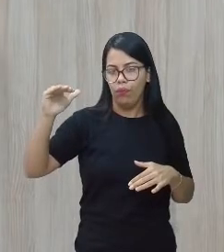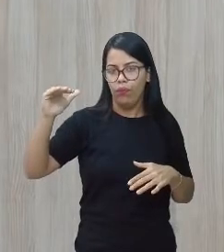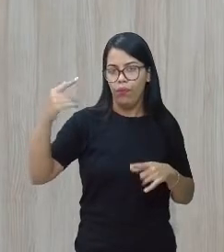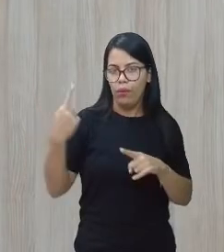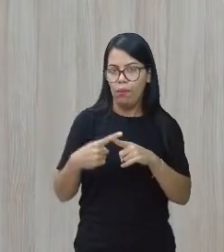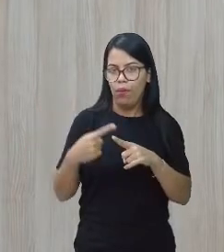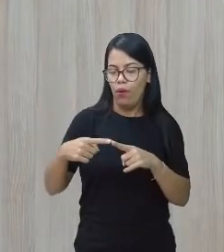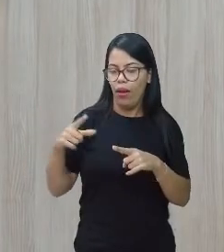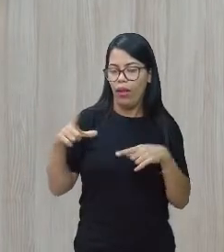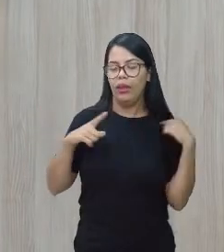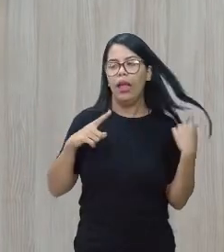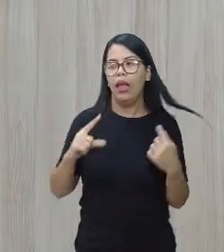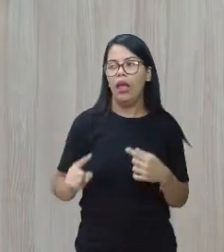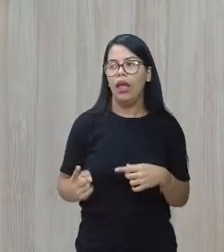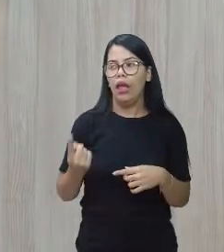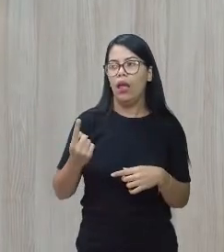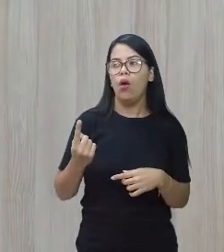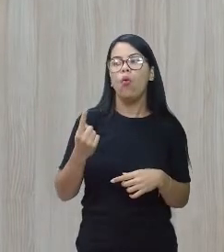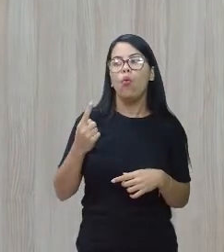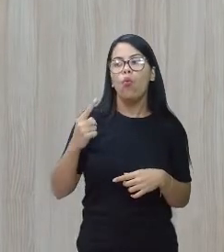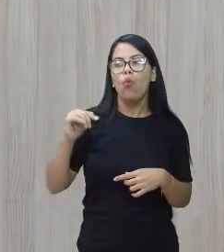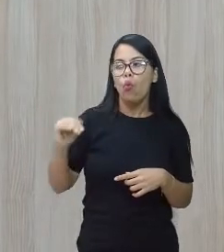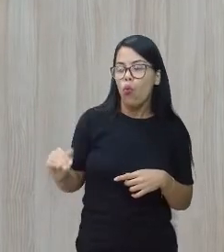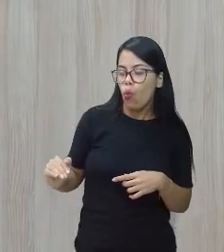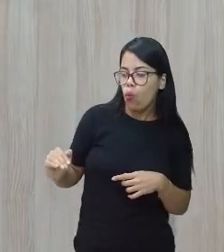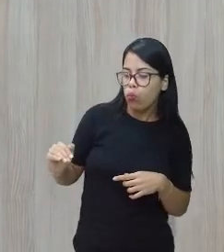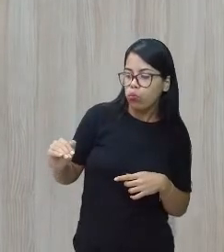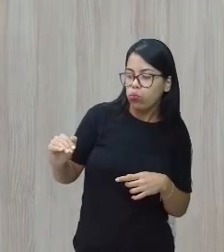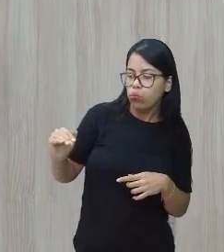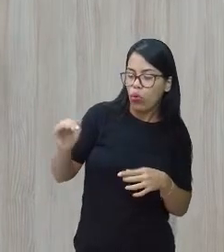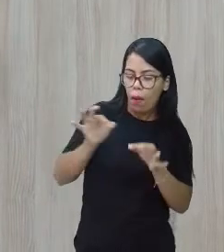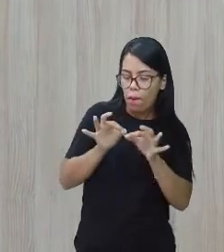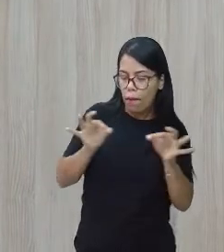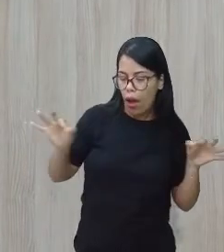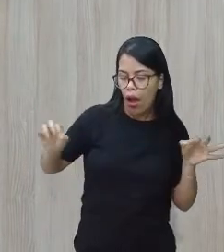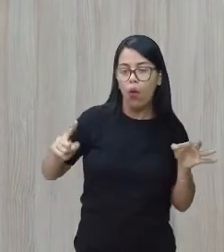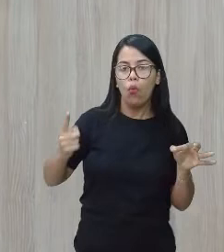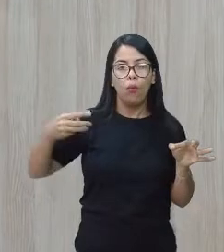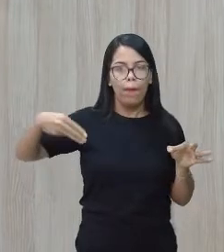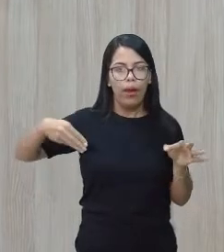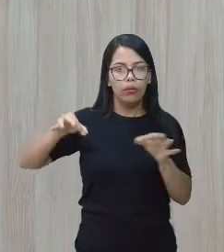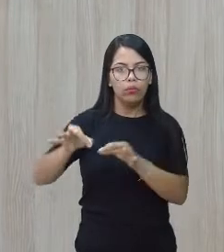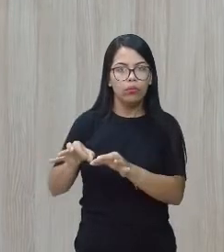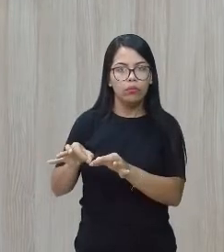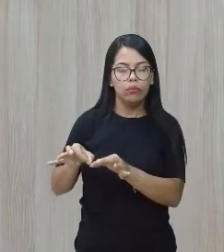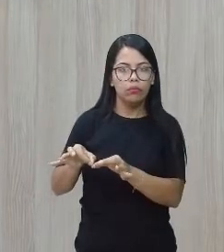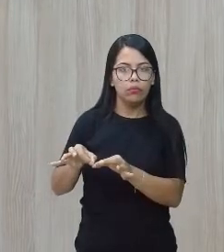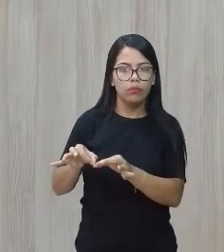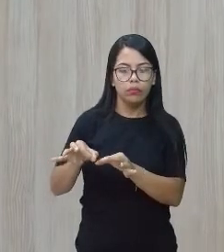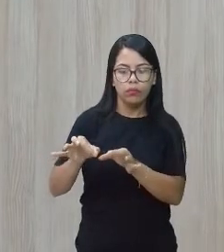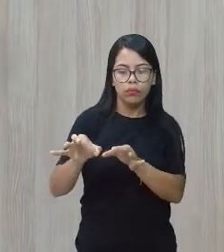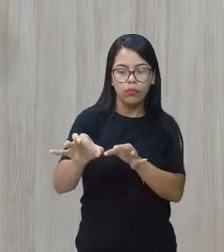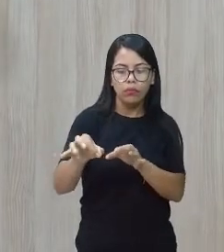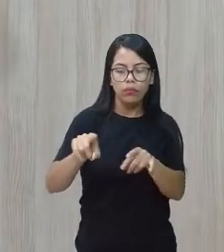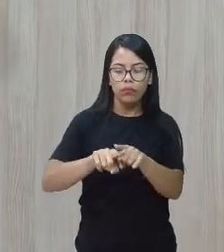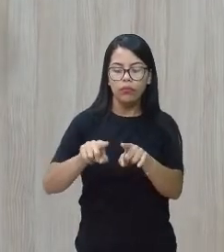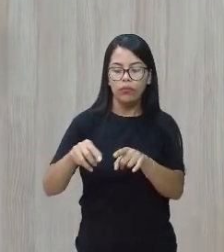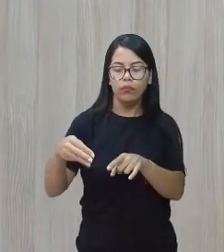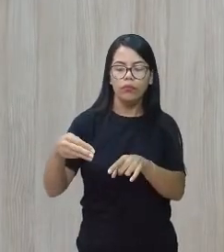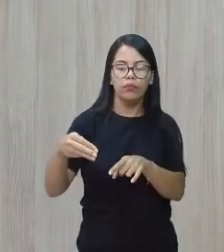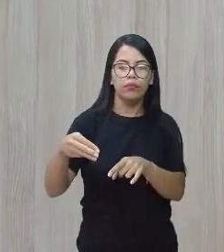metro. Ele tem 1 metro de comprimento e 1 metro de largura. Então, no noticiário só é informado o valor da